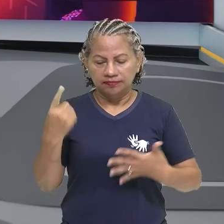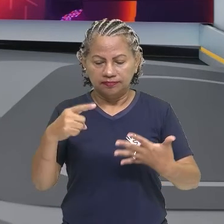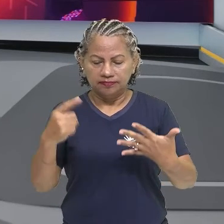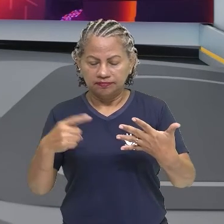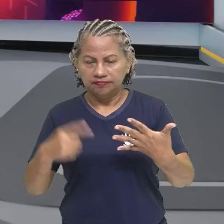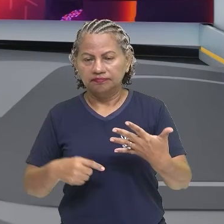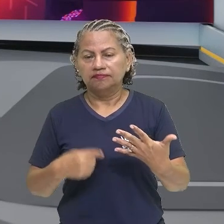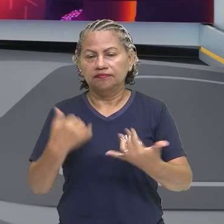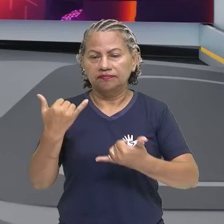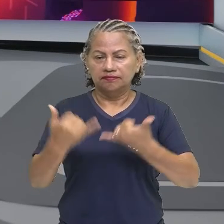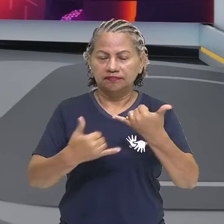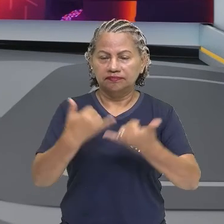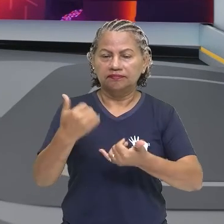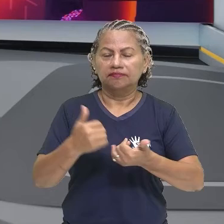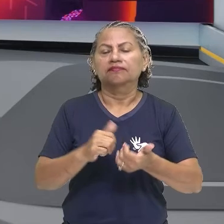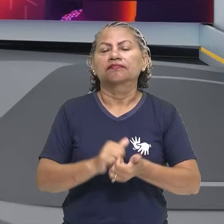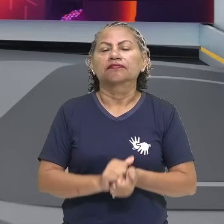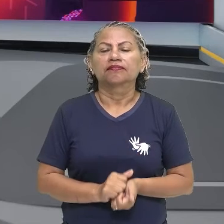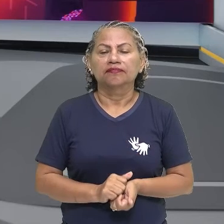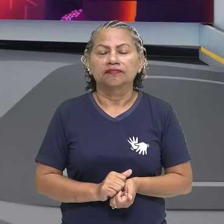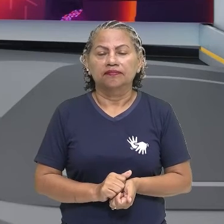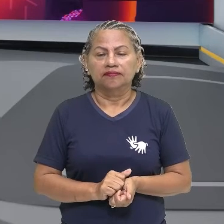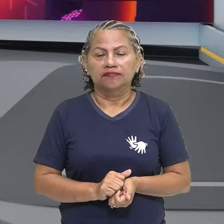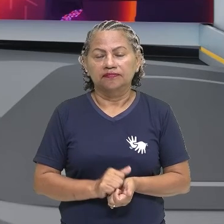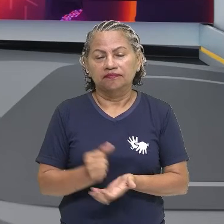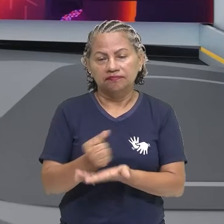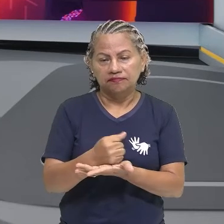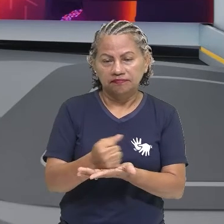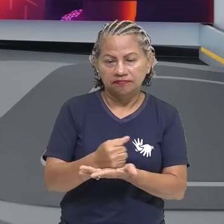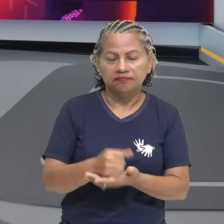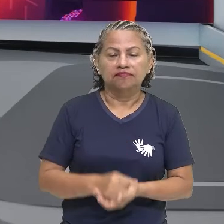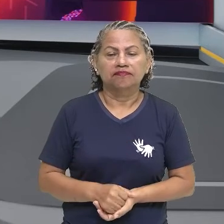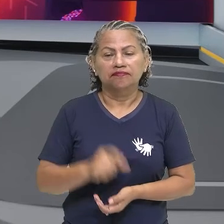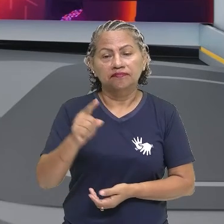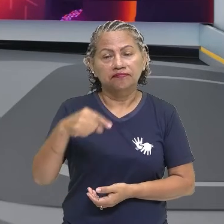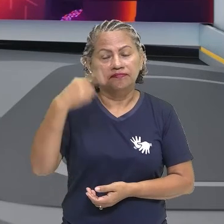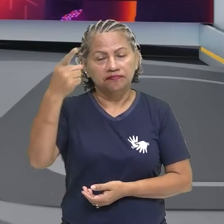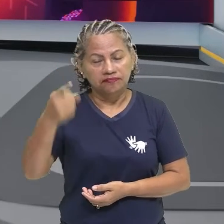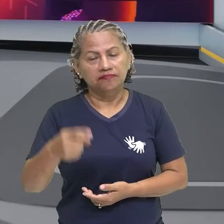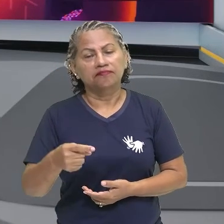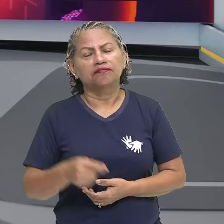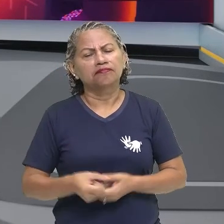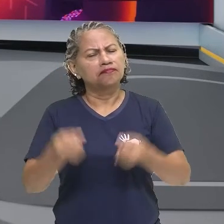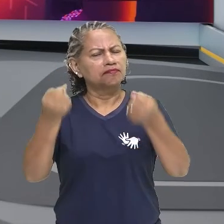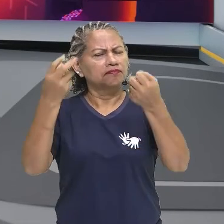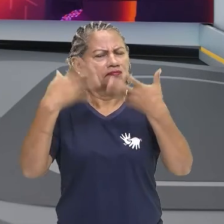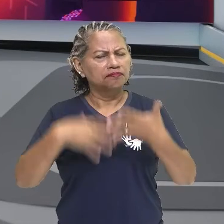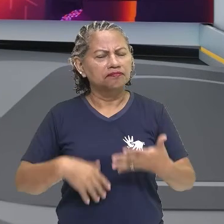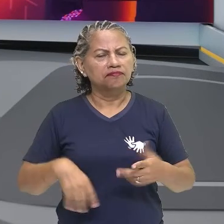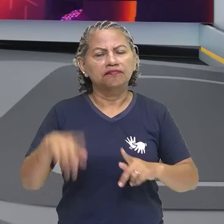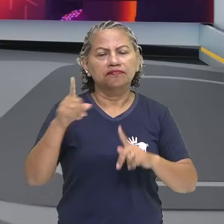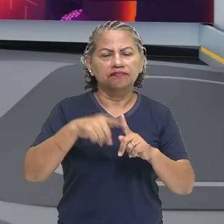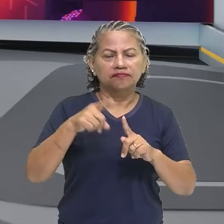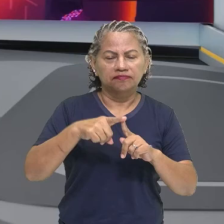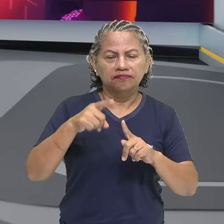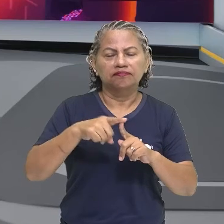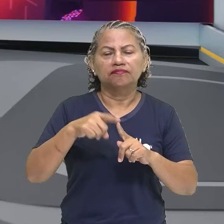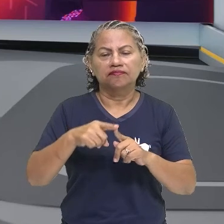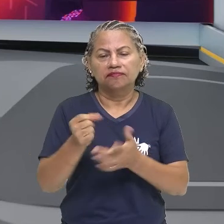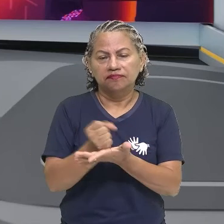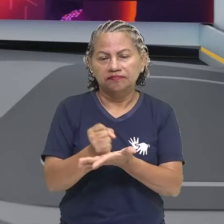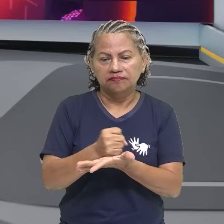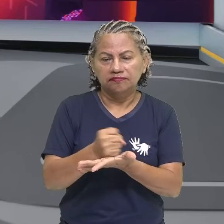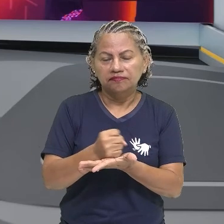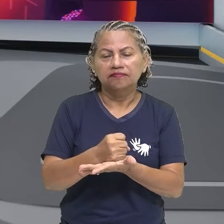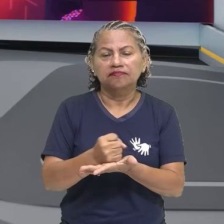jogos. Na próxima aula nós vamos falar sobre os tipos de jogos e vamos entrar de novo nesse assunto, né, que